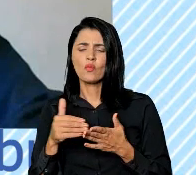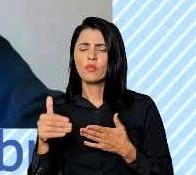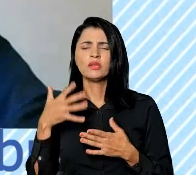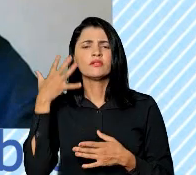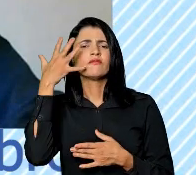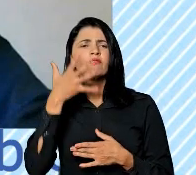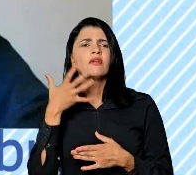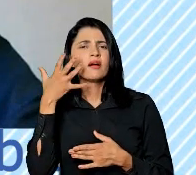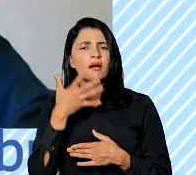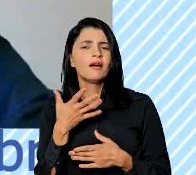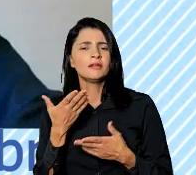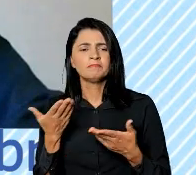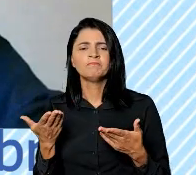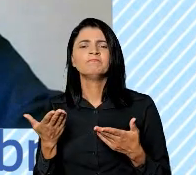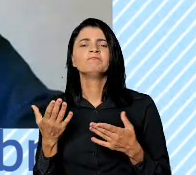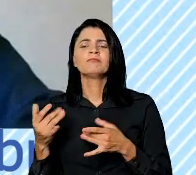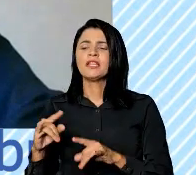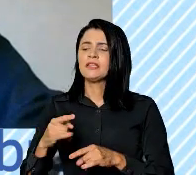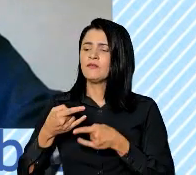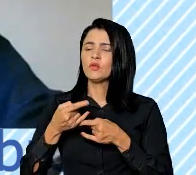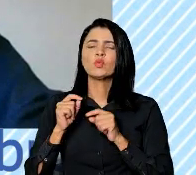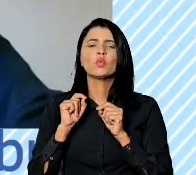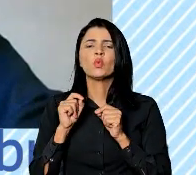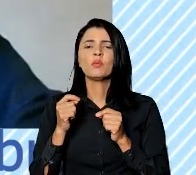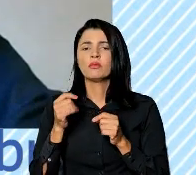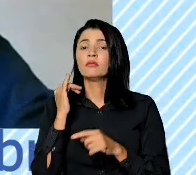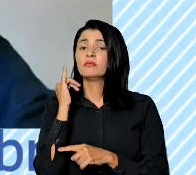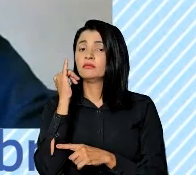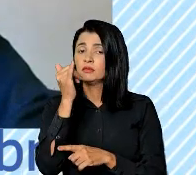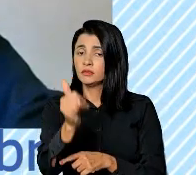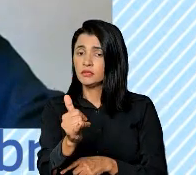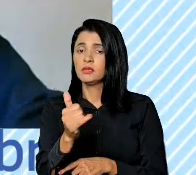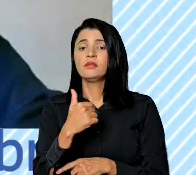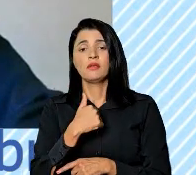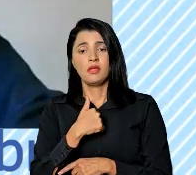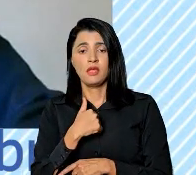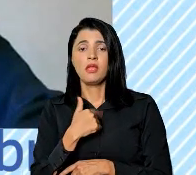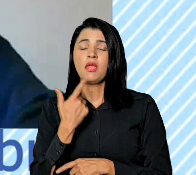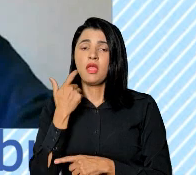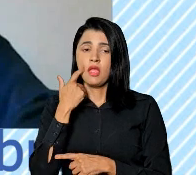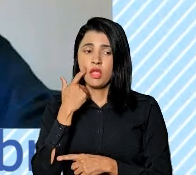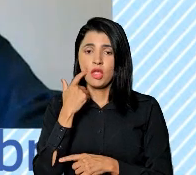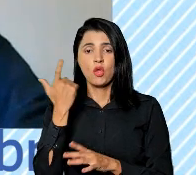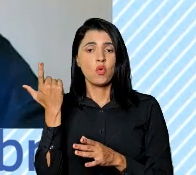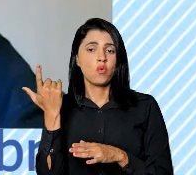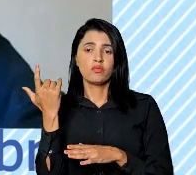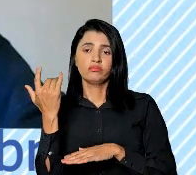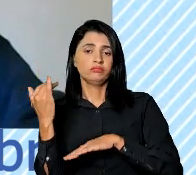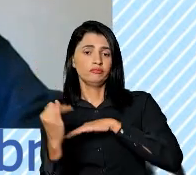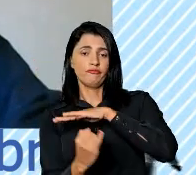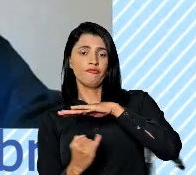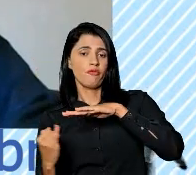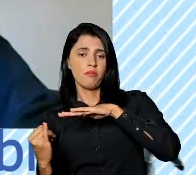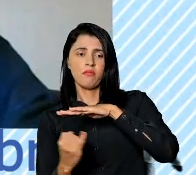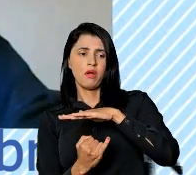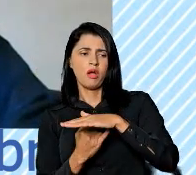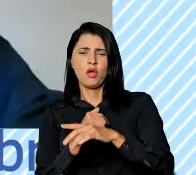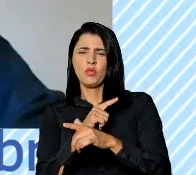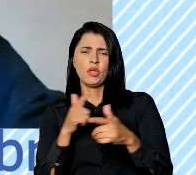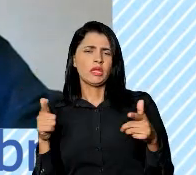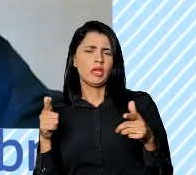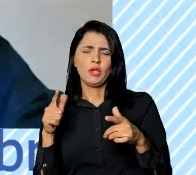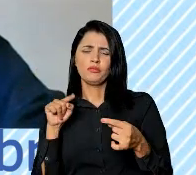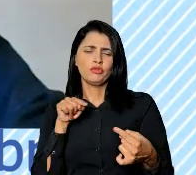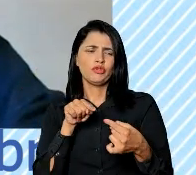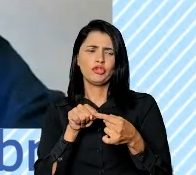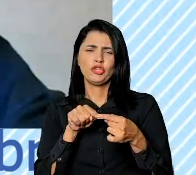falas nesses eventos virtuais, avisando que eu sou bastante informal e que eu não tenho o objetivo de dar aula, nem